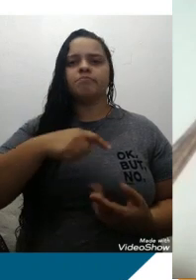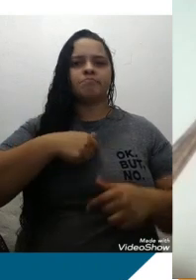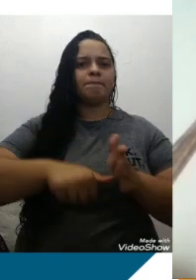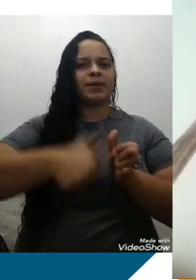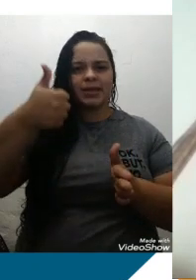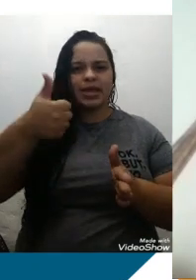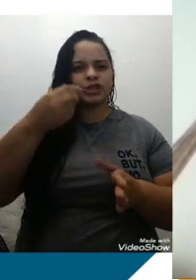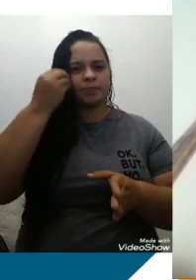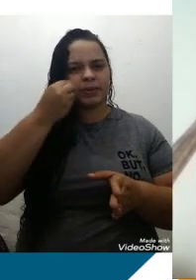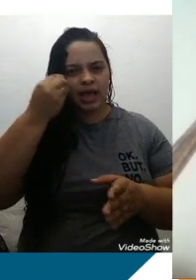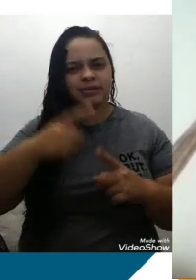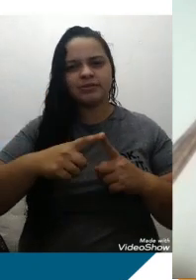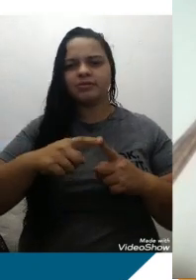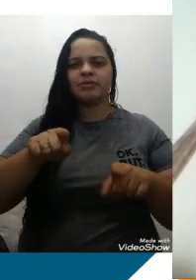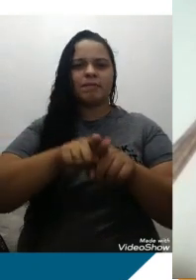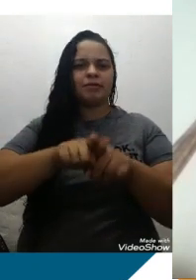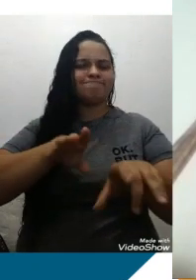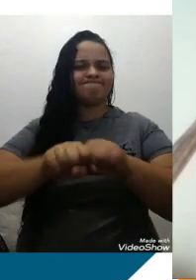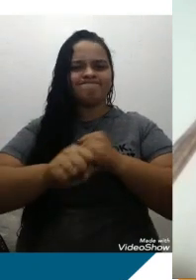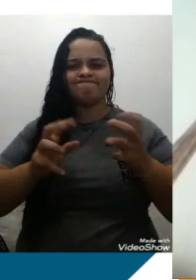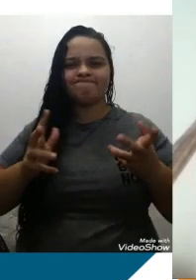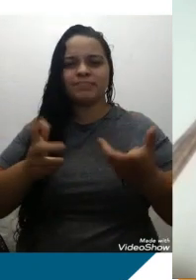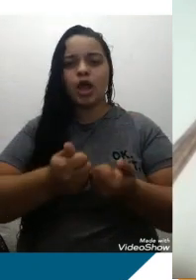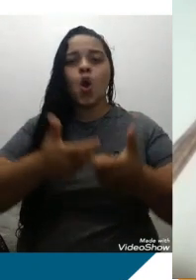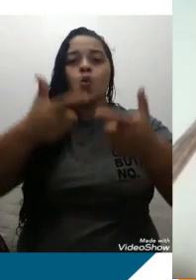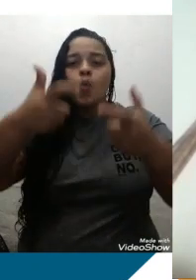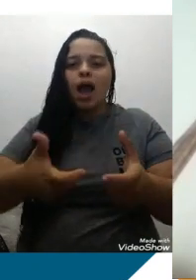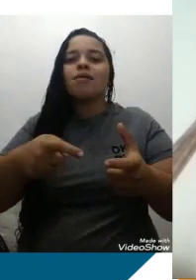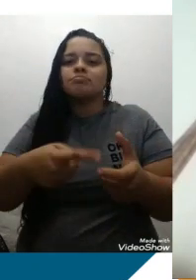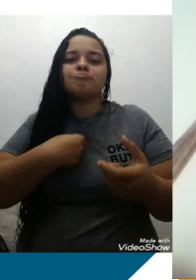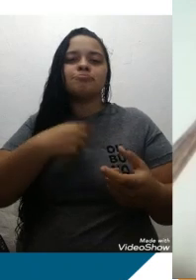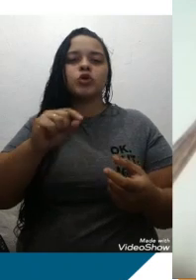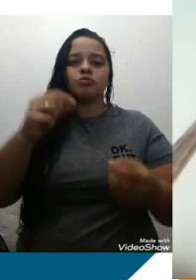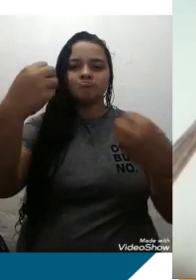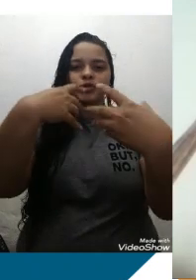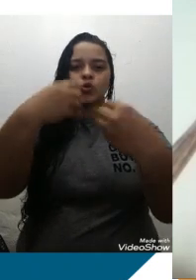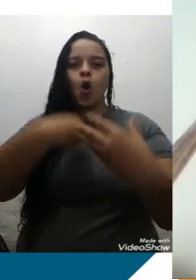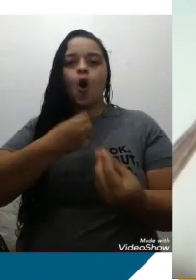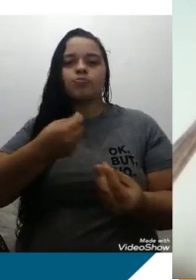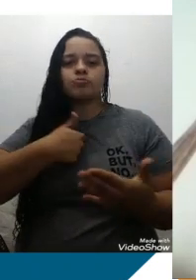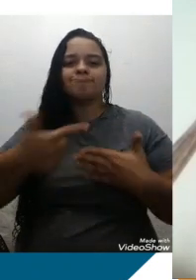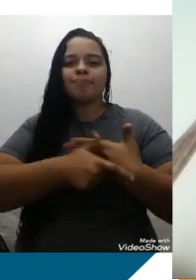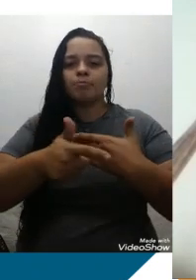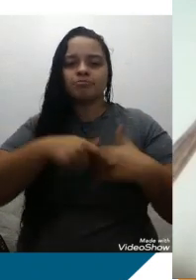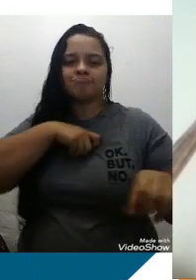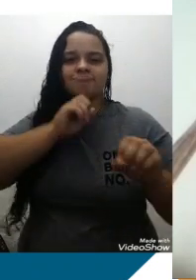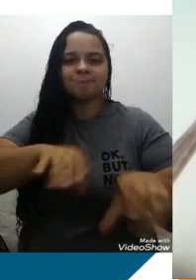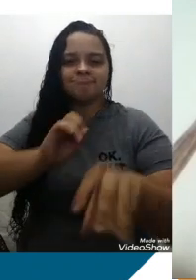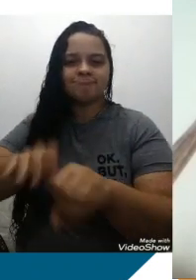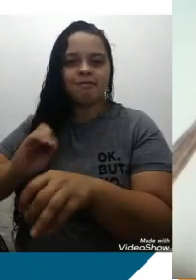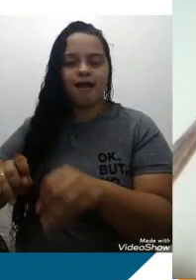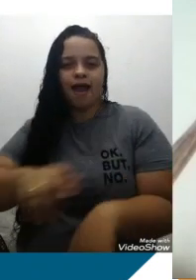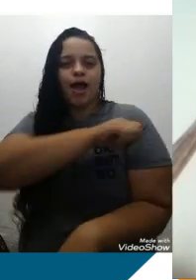experiência de formação que eu tive enquanto professor. Ele foi o espaço que me ensinou o papel da sala de aula, para além do conteúdo que a gente